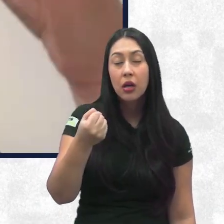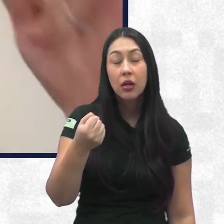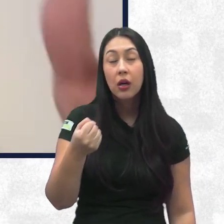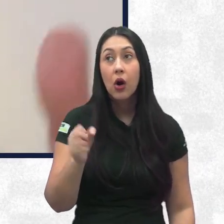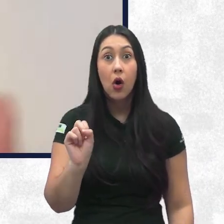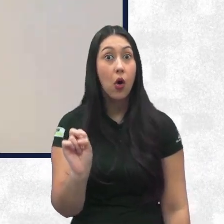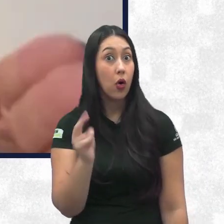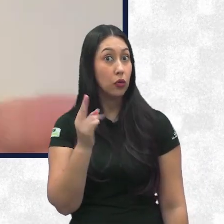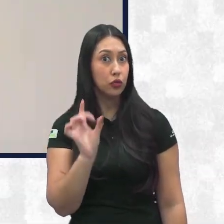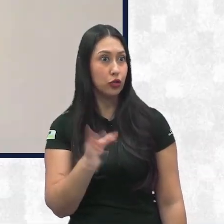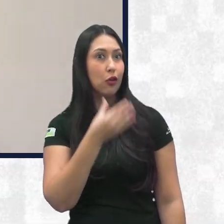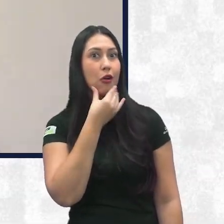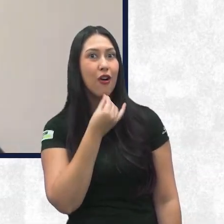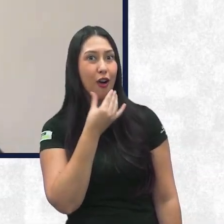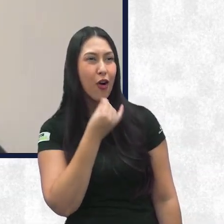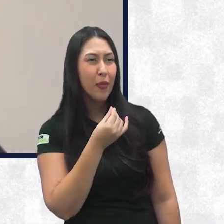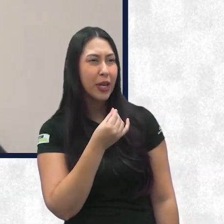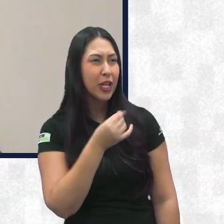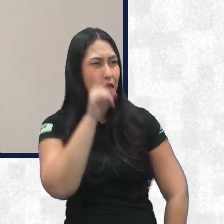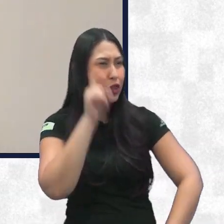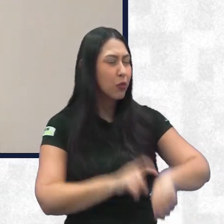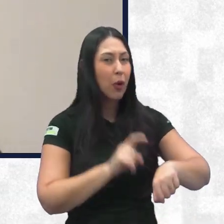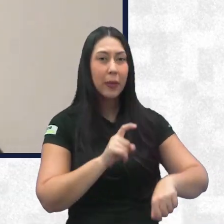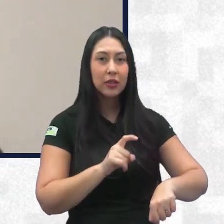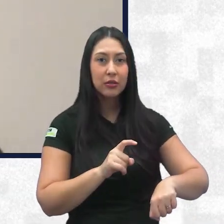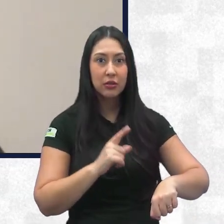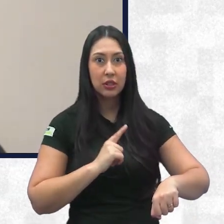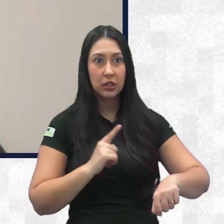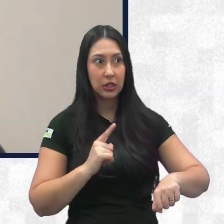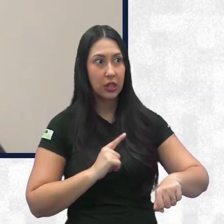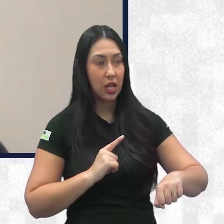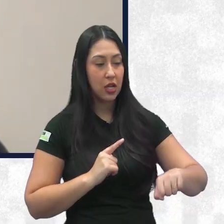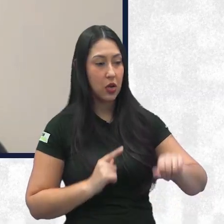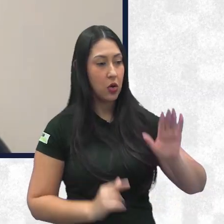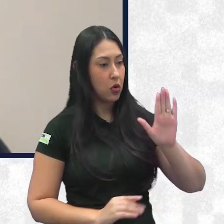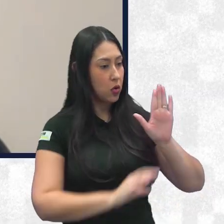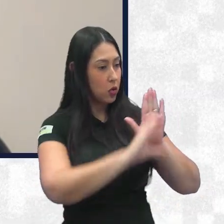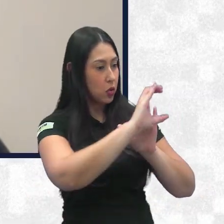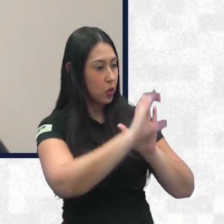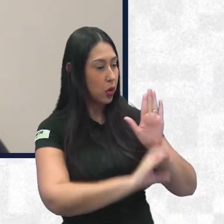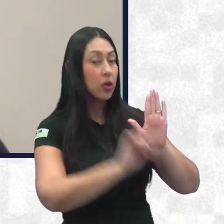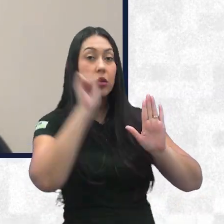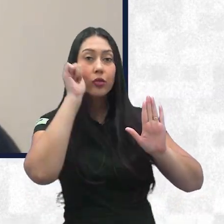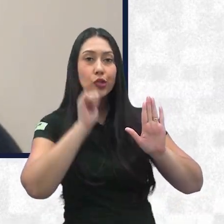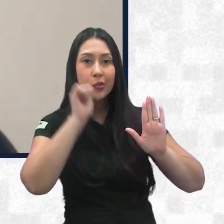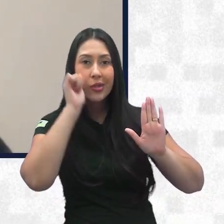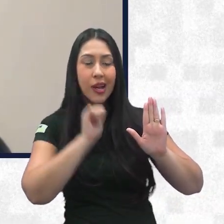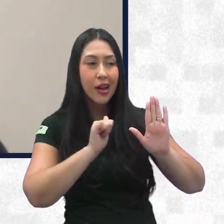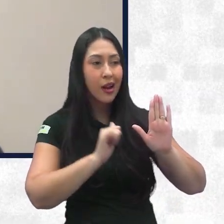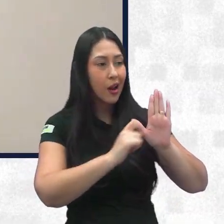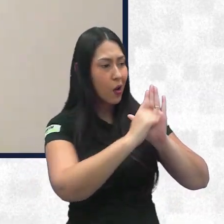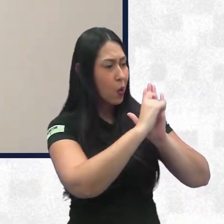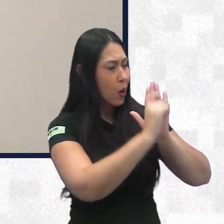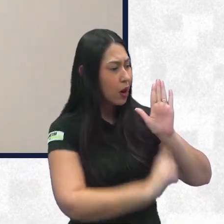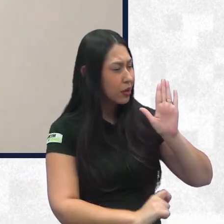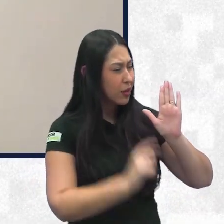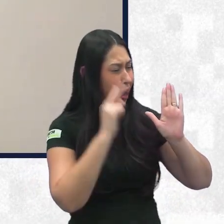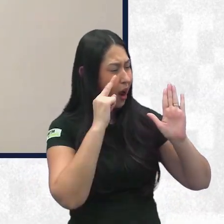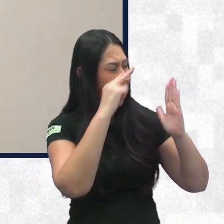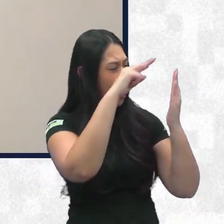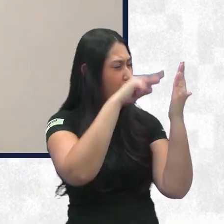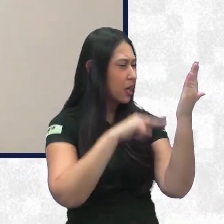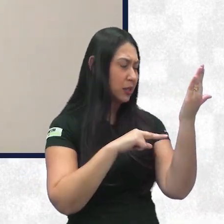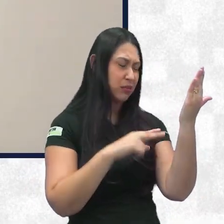brancos, né, ou então só homens, ele vai achar que o homem é um candidato perfeito. E aí, quando chegar